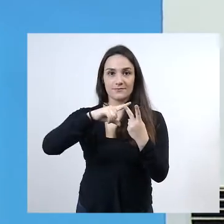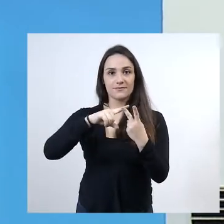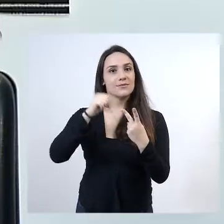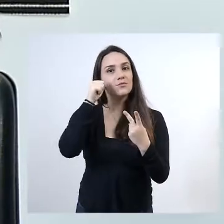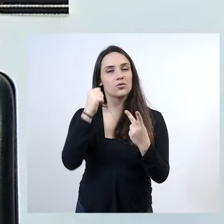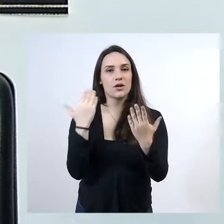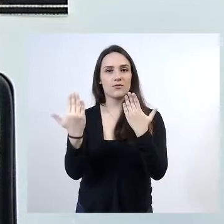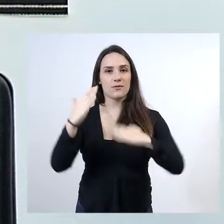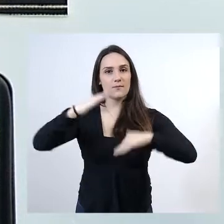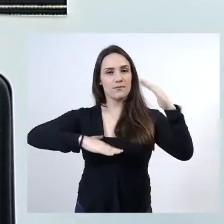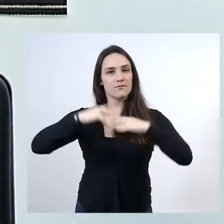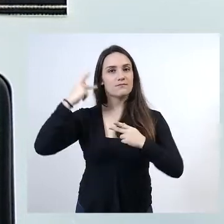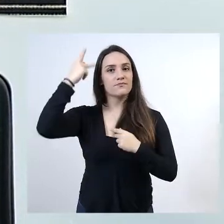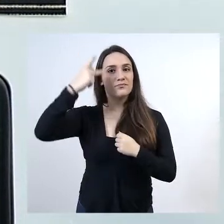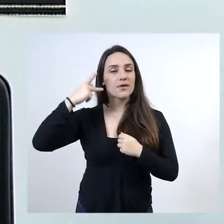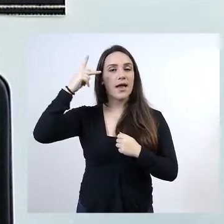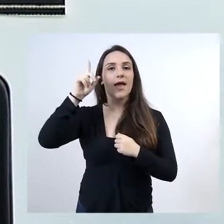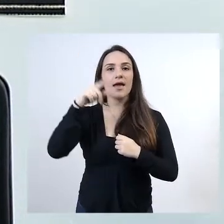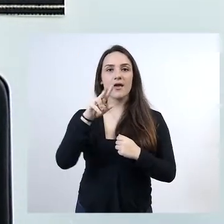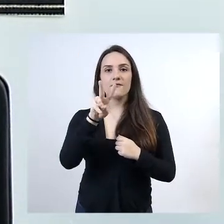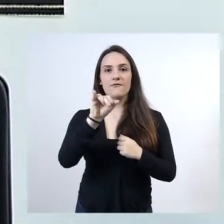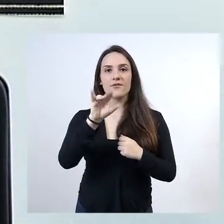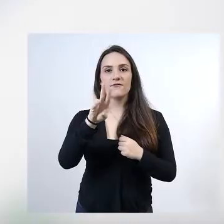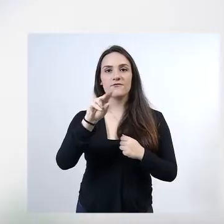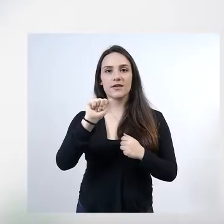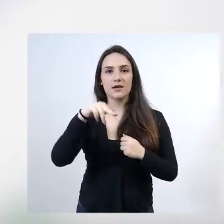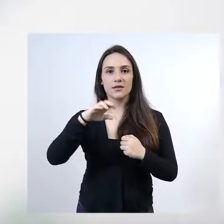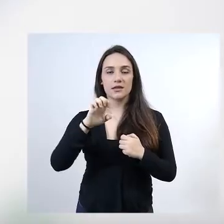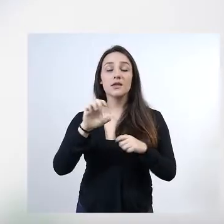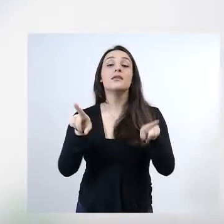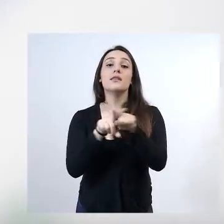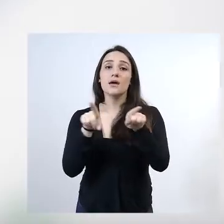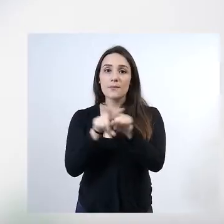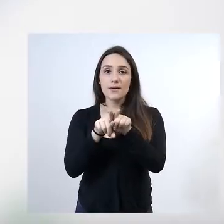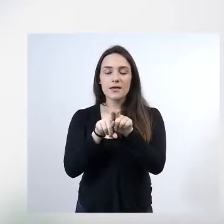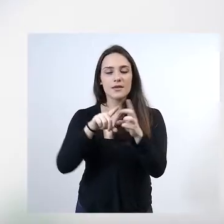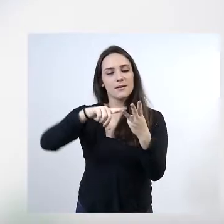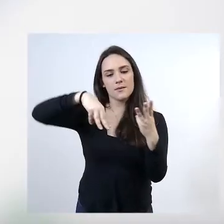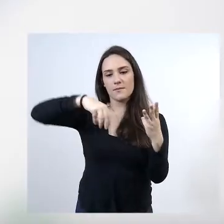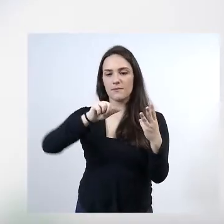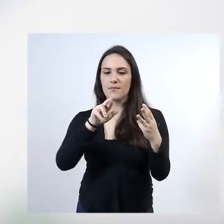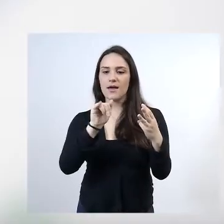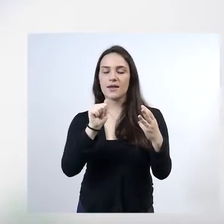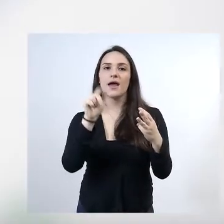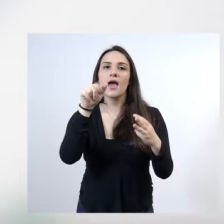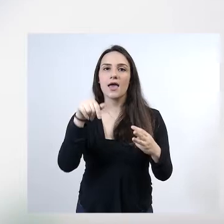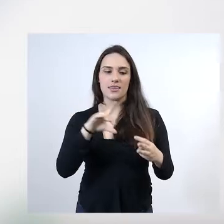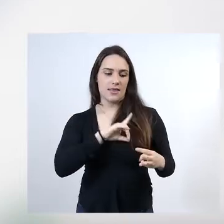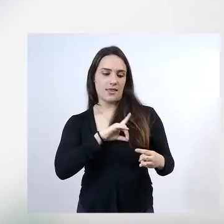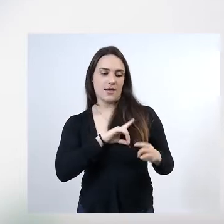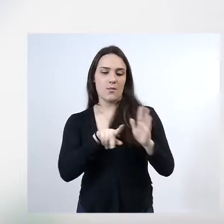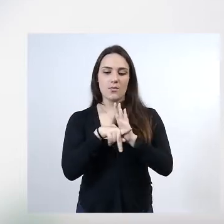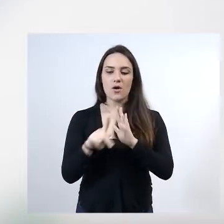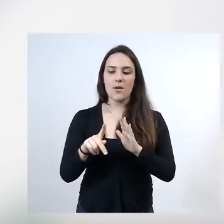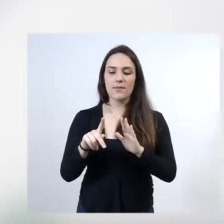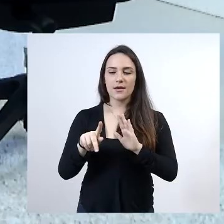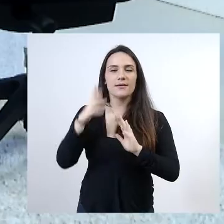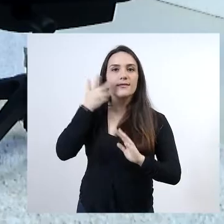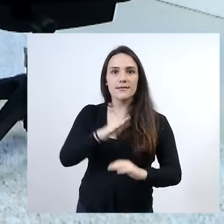Borges, a psicanalista Viviane Vaz e a doutora Marília de Britos Martins, delegada titular da